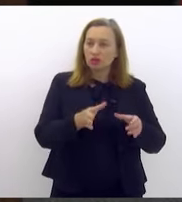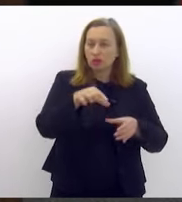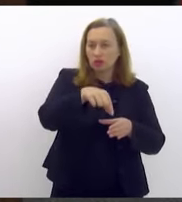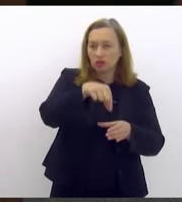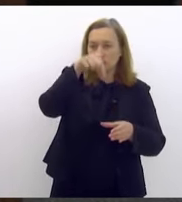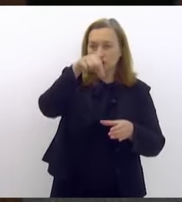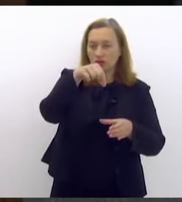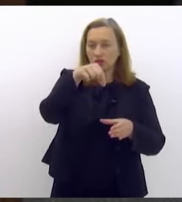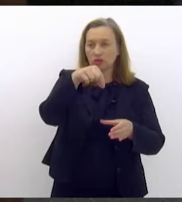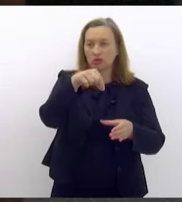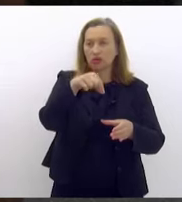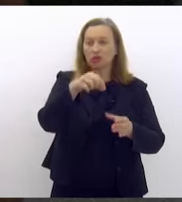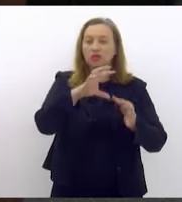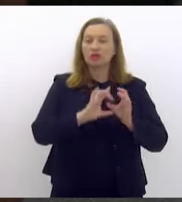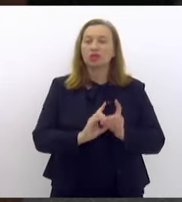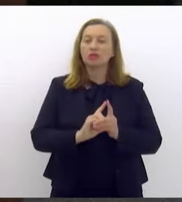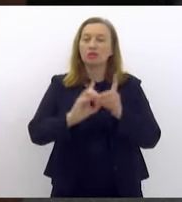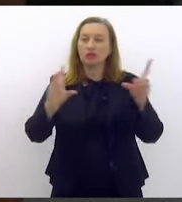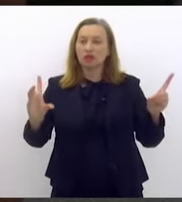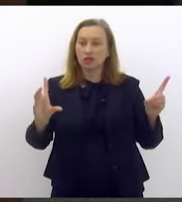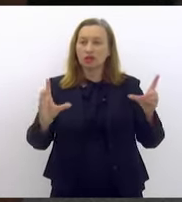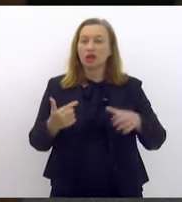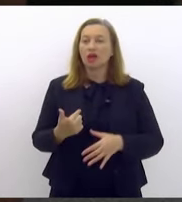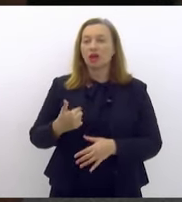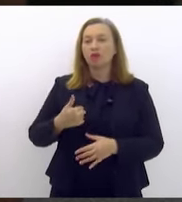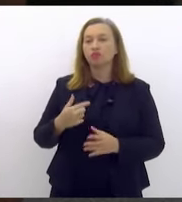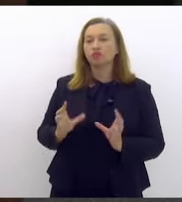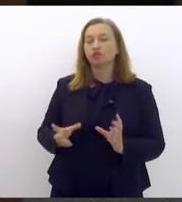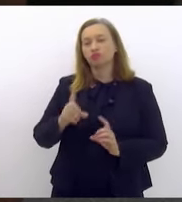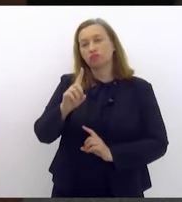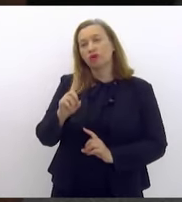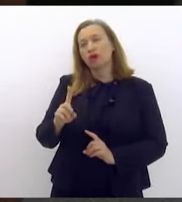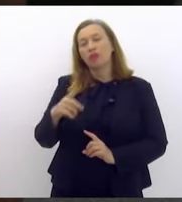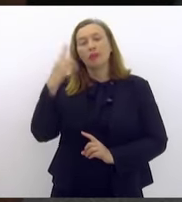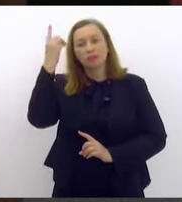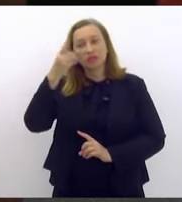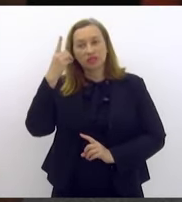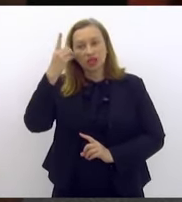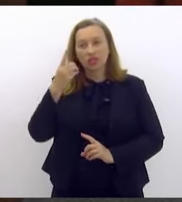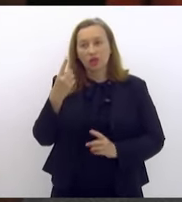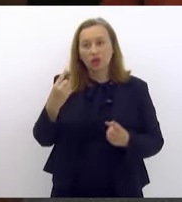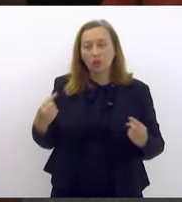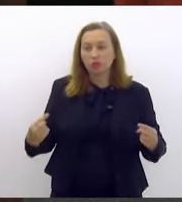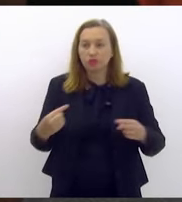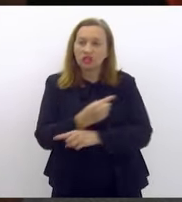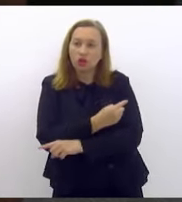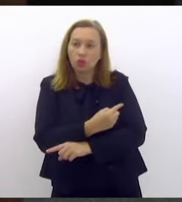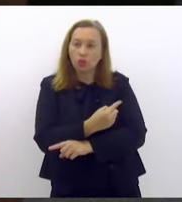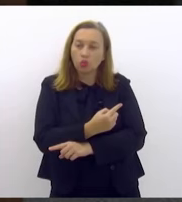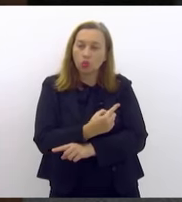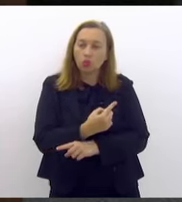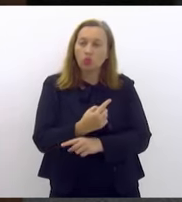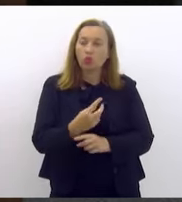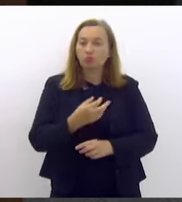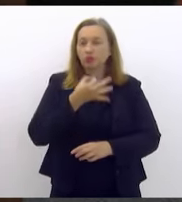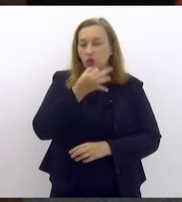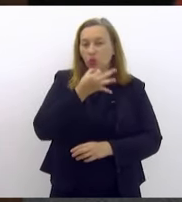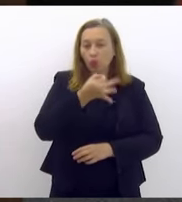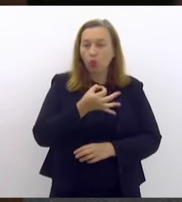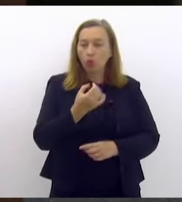da divergência que apresentamos, e sou uma deputada de oposição, a gente acredita que o Executivo tem que ter maleabilidade